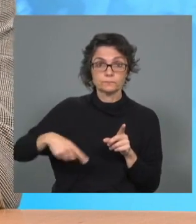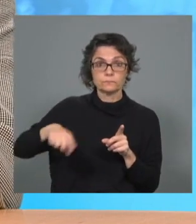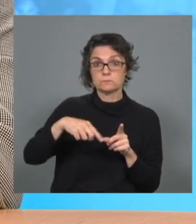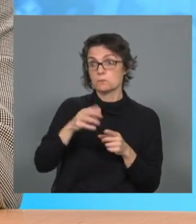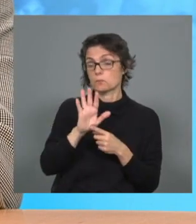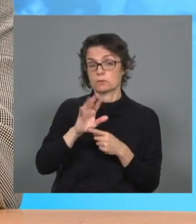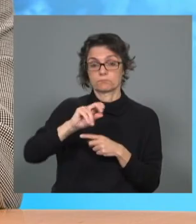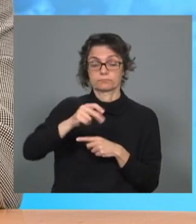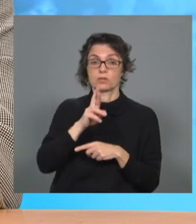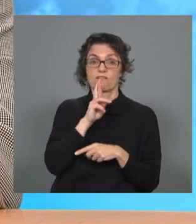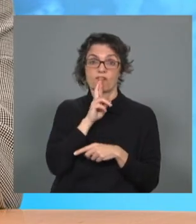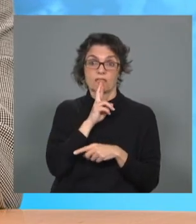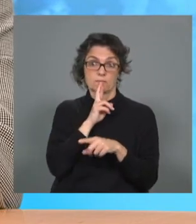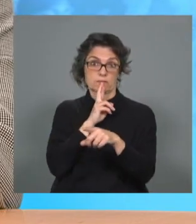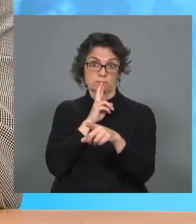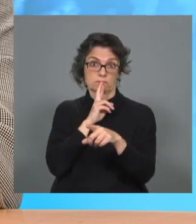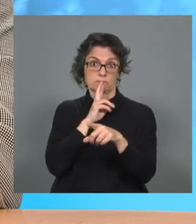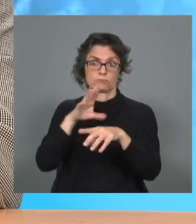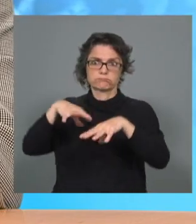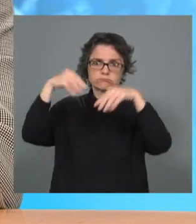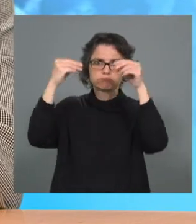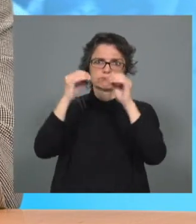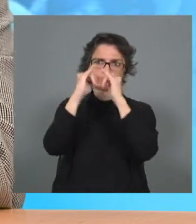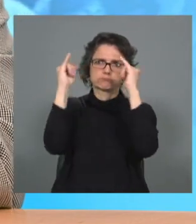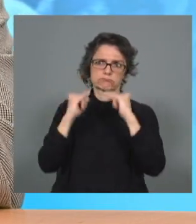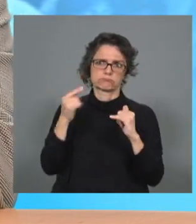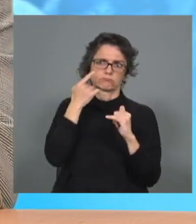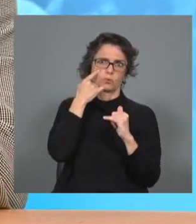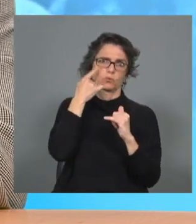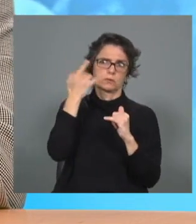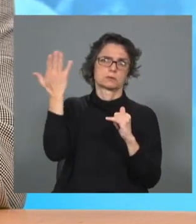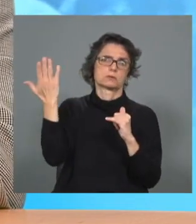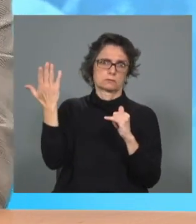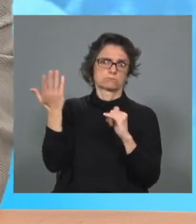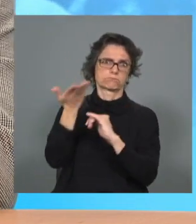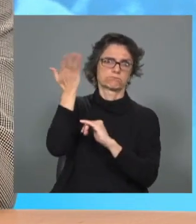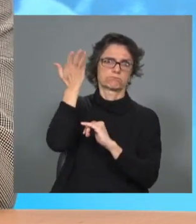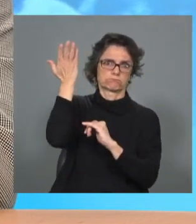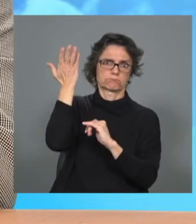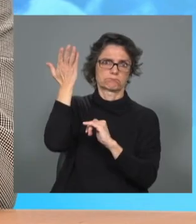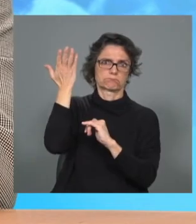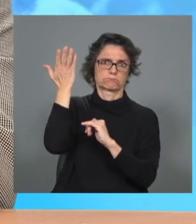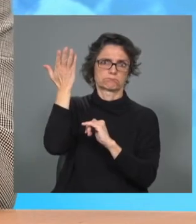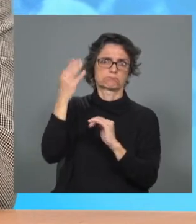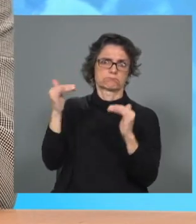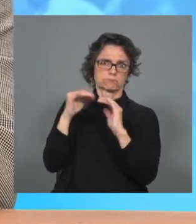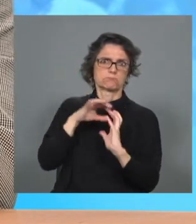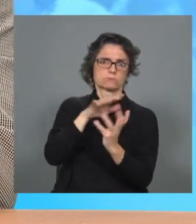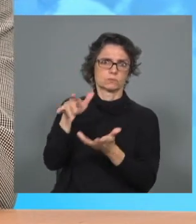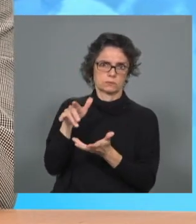que é um santuário internacional muito, muito importante, dos mais importantes a nível